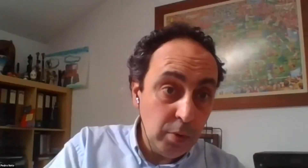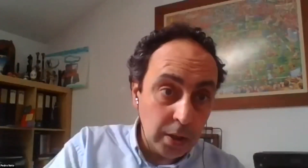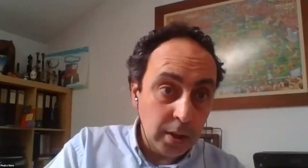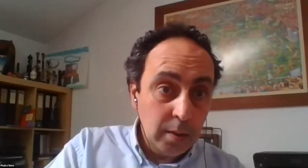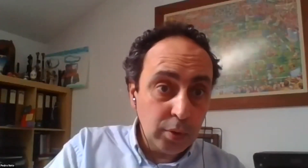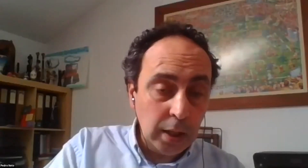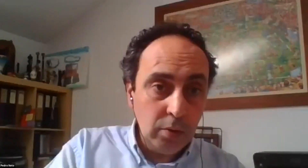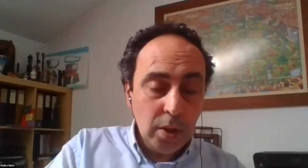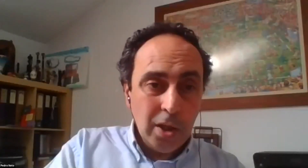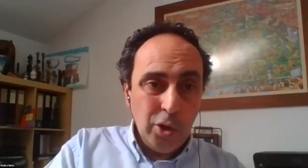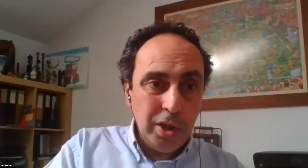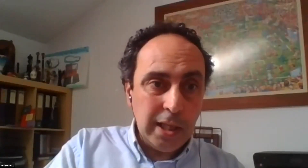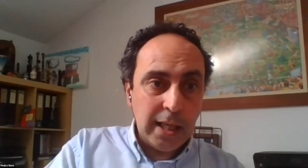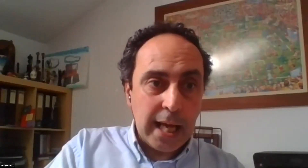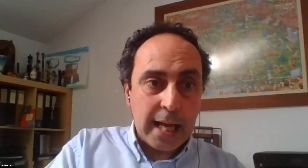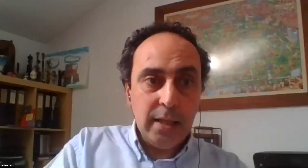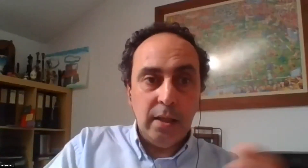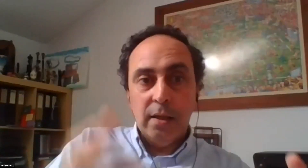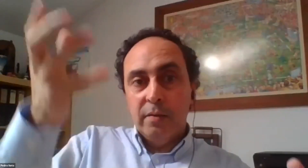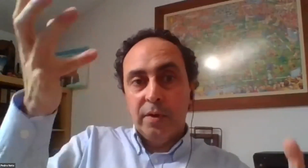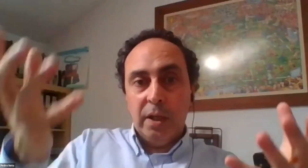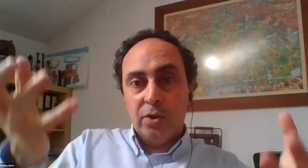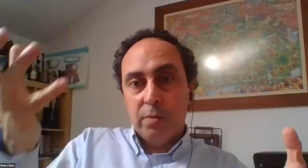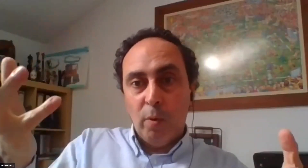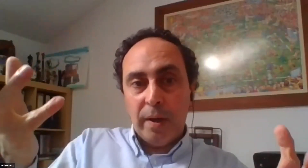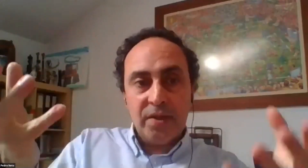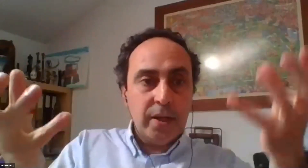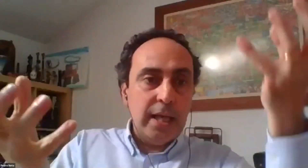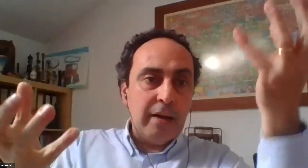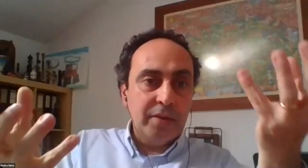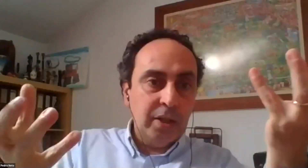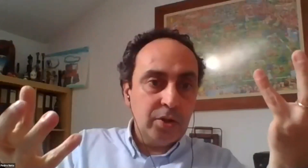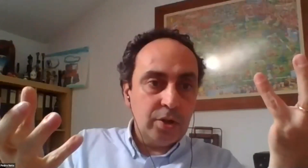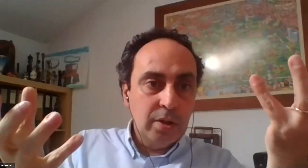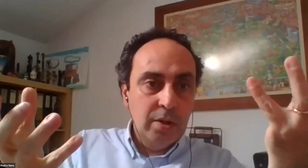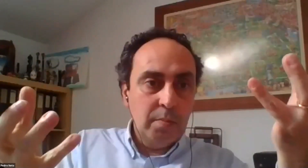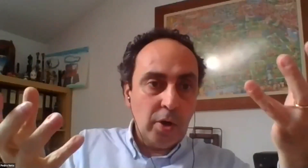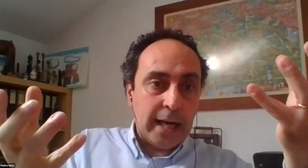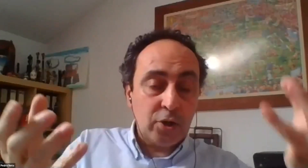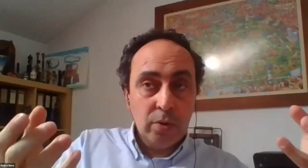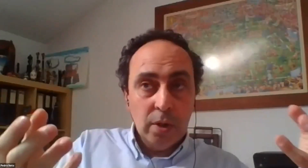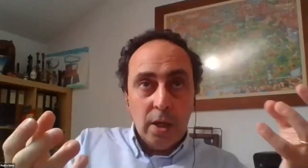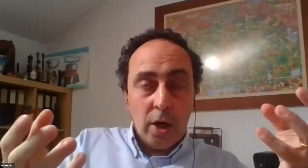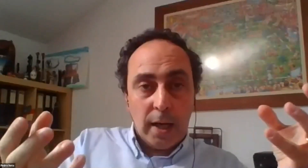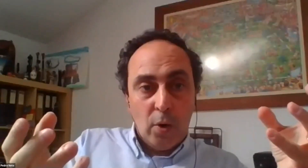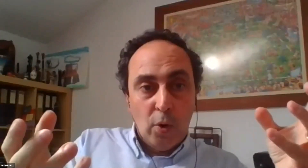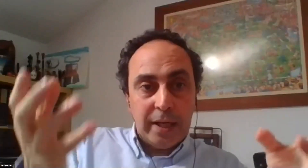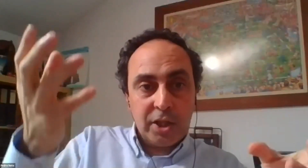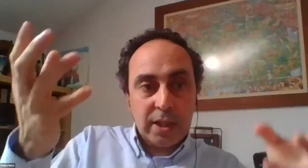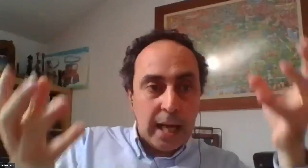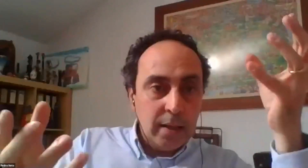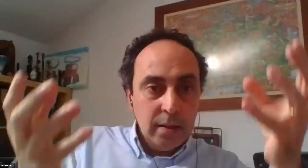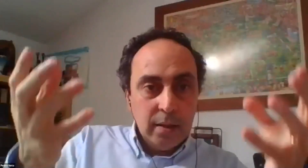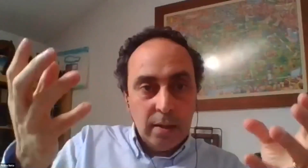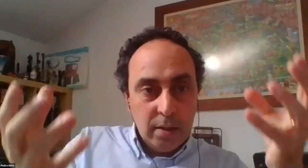poderão diminuir. Portanto, eu diria que há aqui vertentes de poupança e há vertentes de maior gasto. Agora, aonde